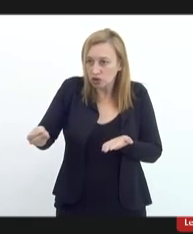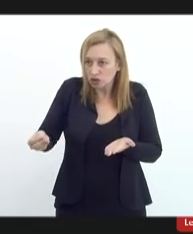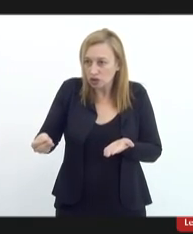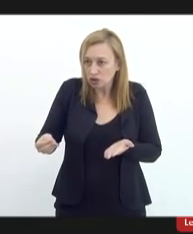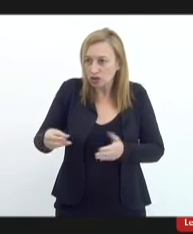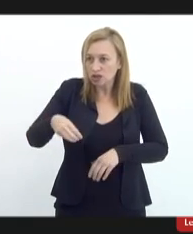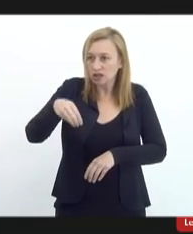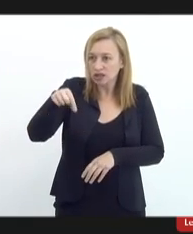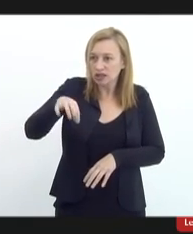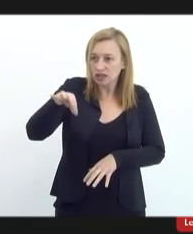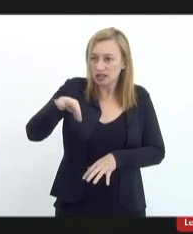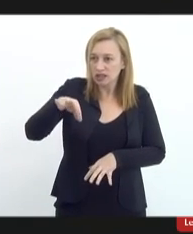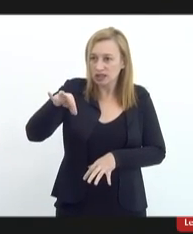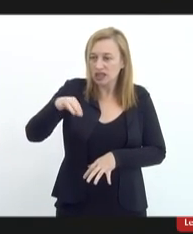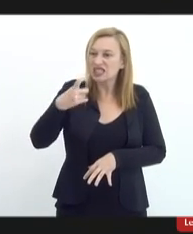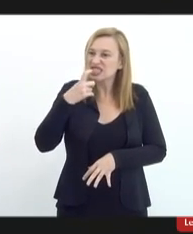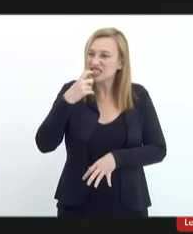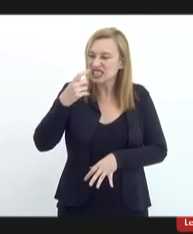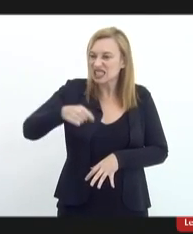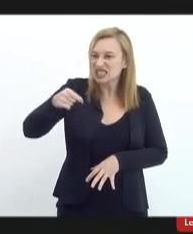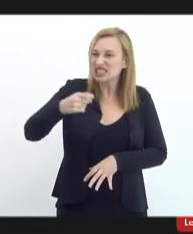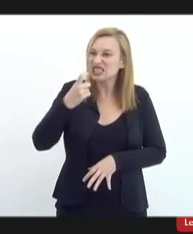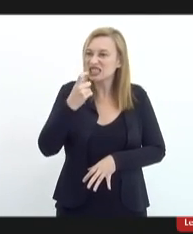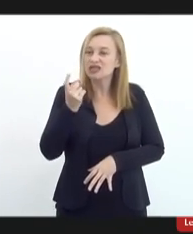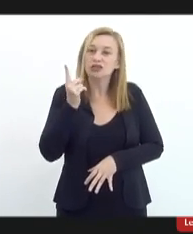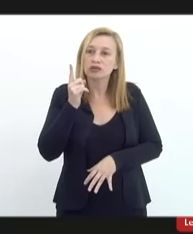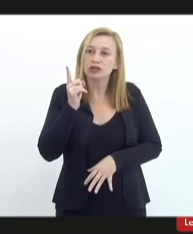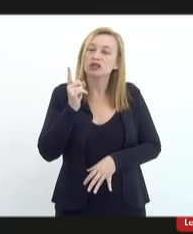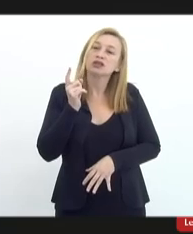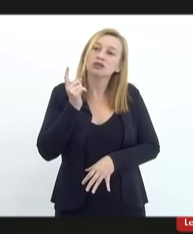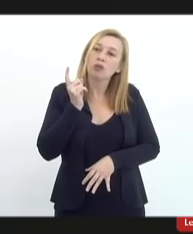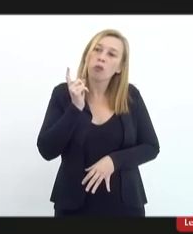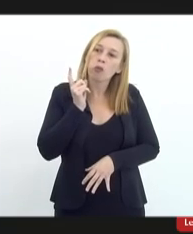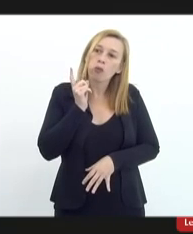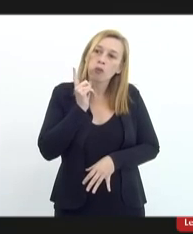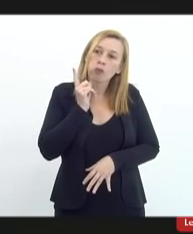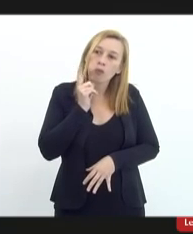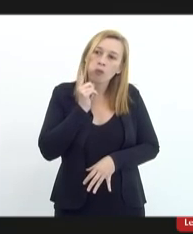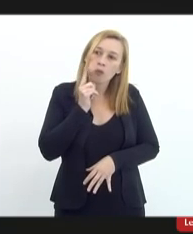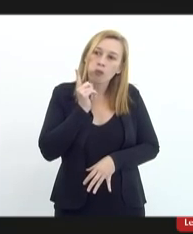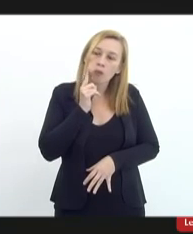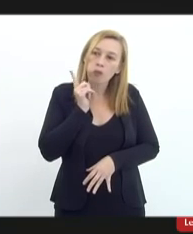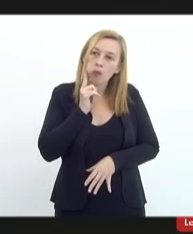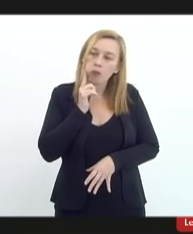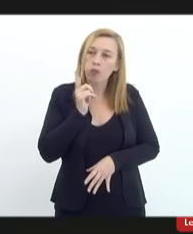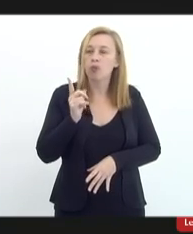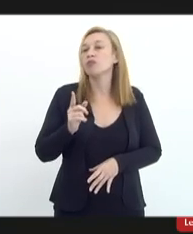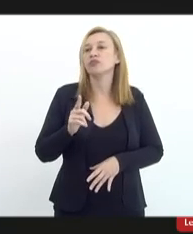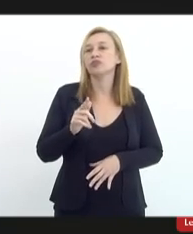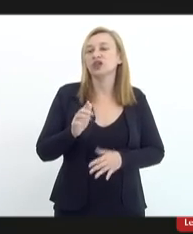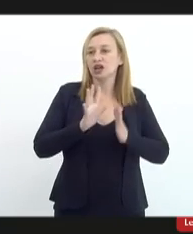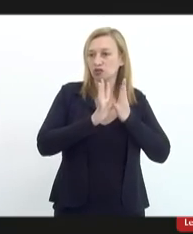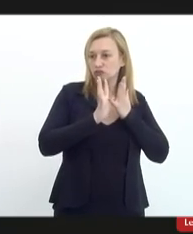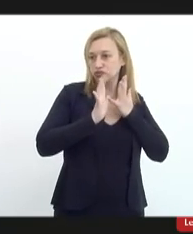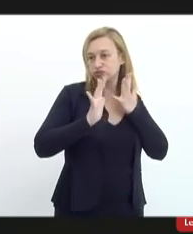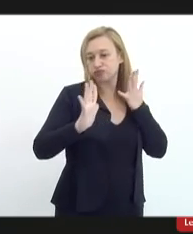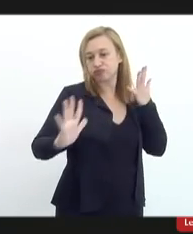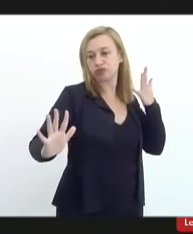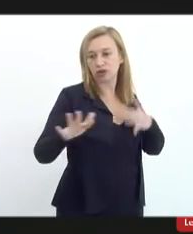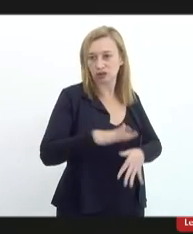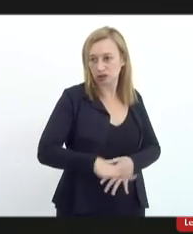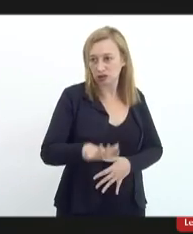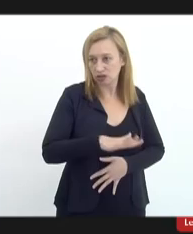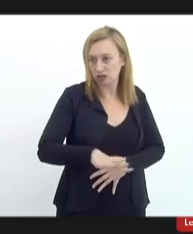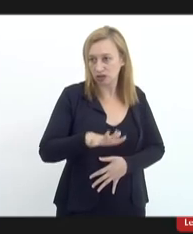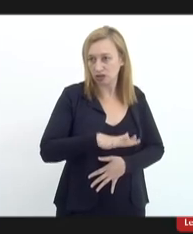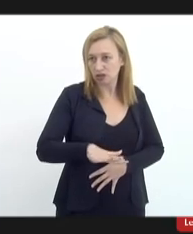Damião. Aí as crianças fazem aquela fila para um automóvel, normalmente dirigido por um homem e